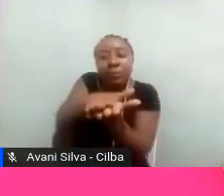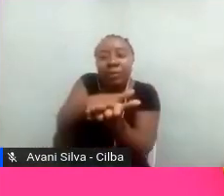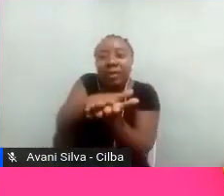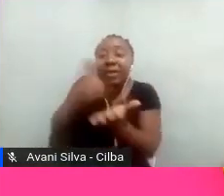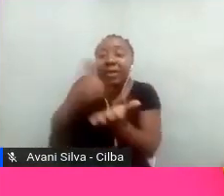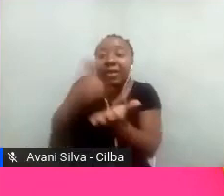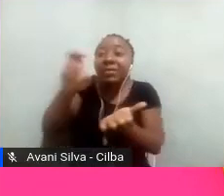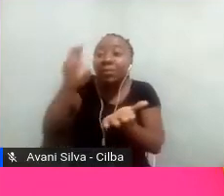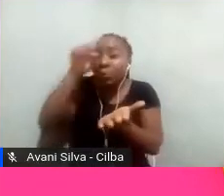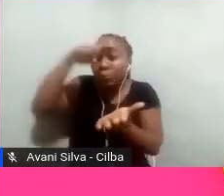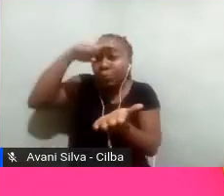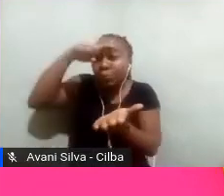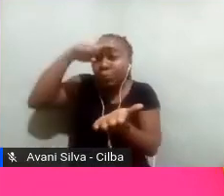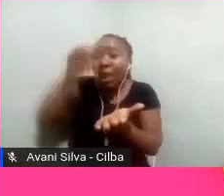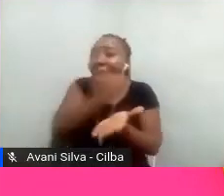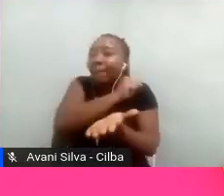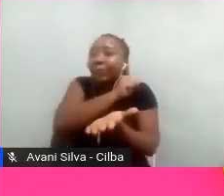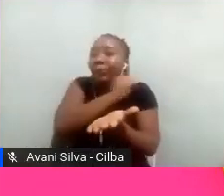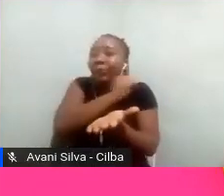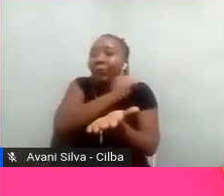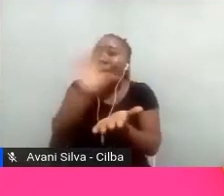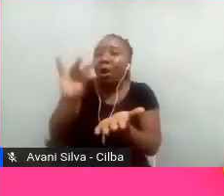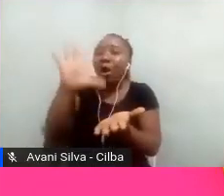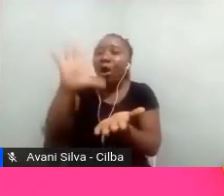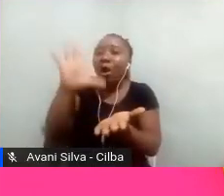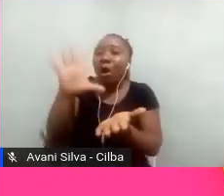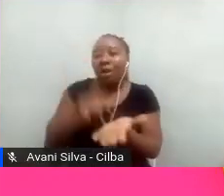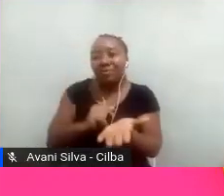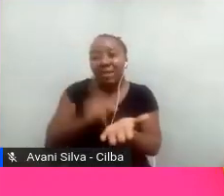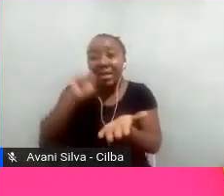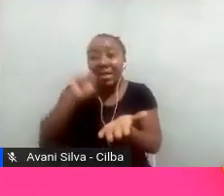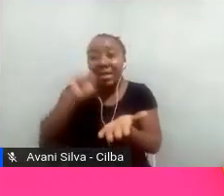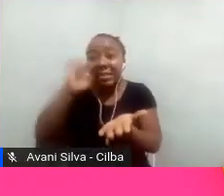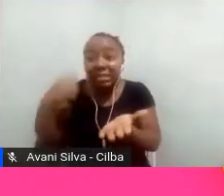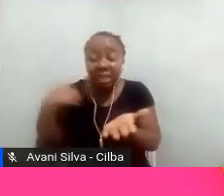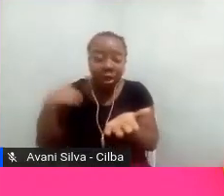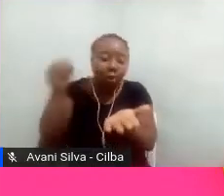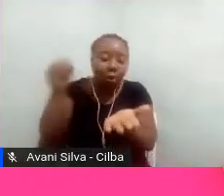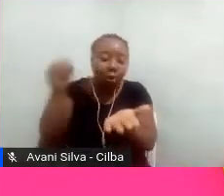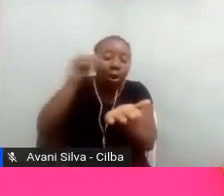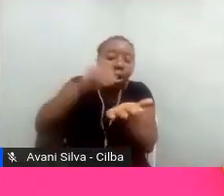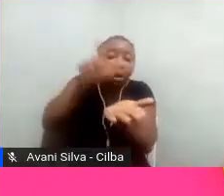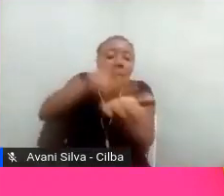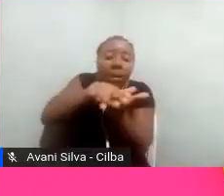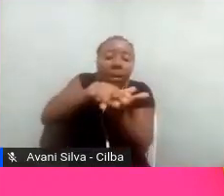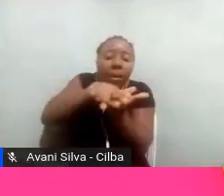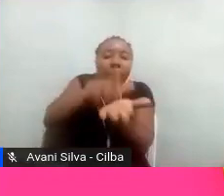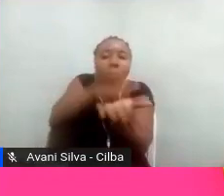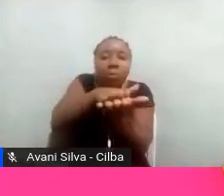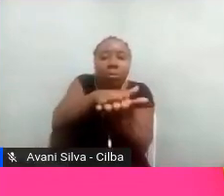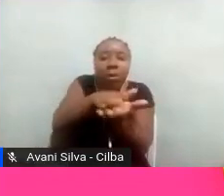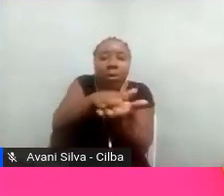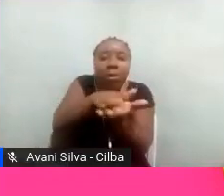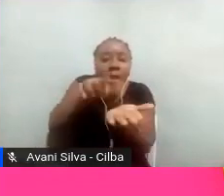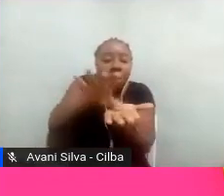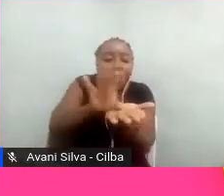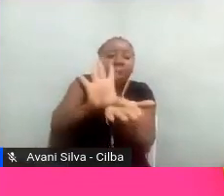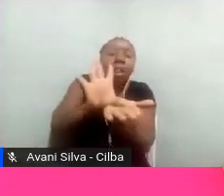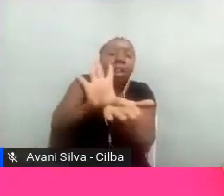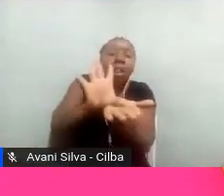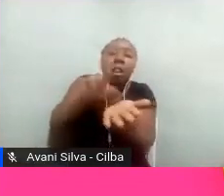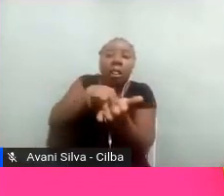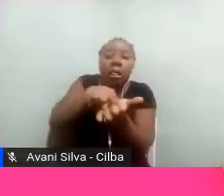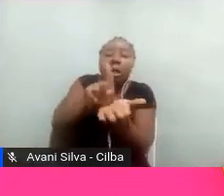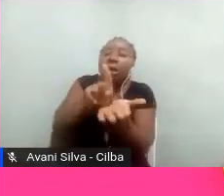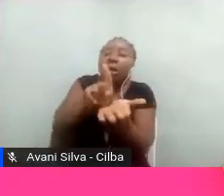Se eu colocar o papel, eu estou segurando, deu 5 segundos, eu soltei, ele descolou, é porque a cola